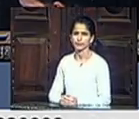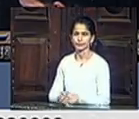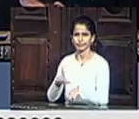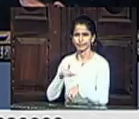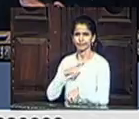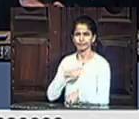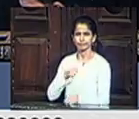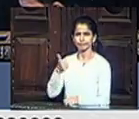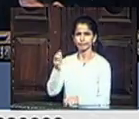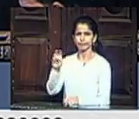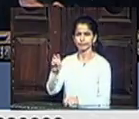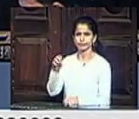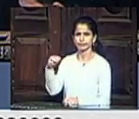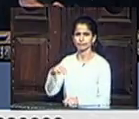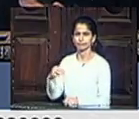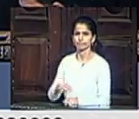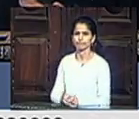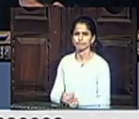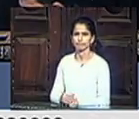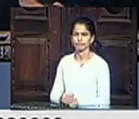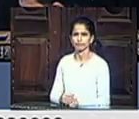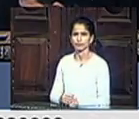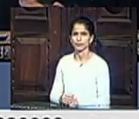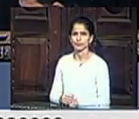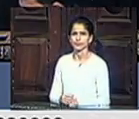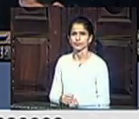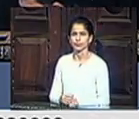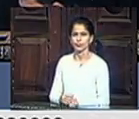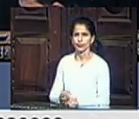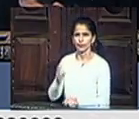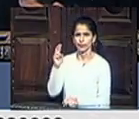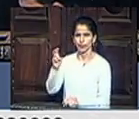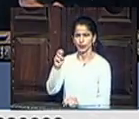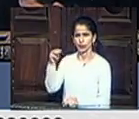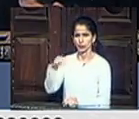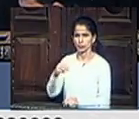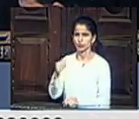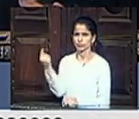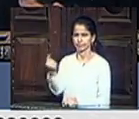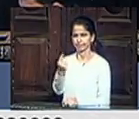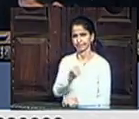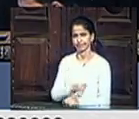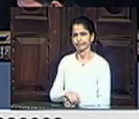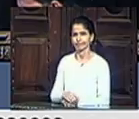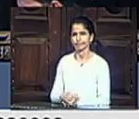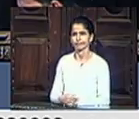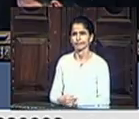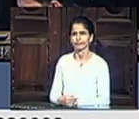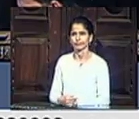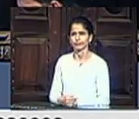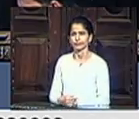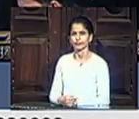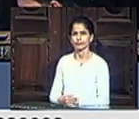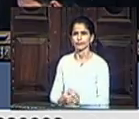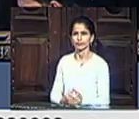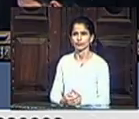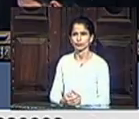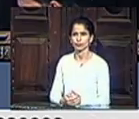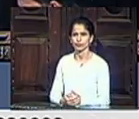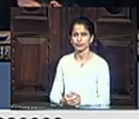minutos. Então, vou tentar dividir 5 para cada um. Giulianelli,